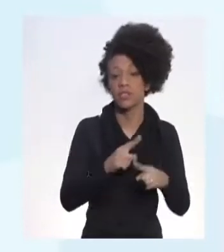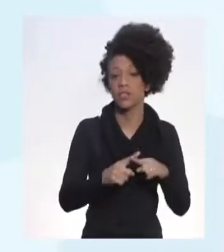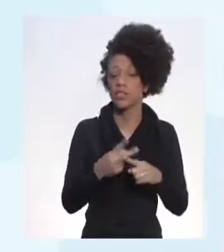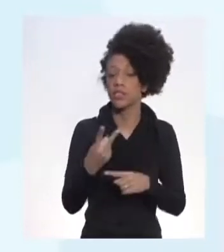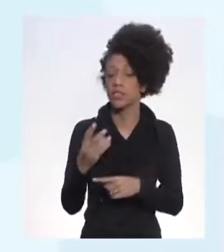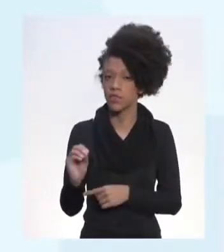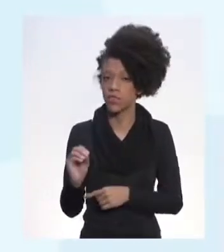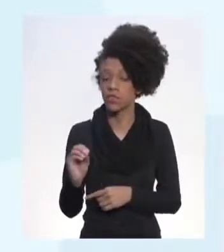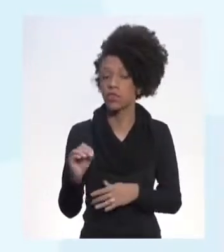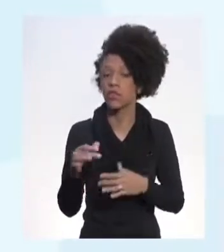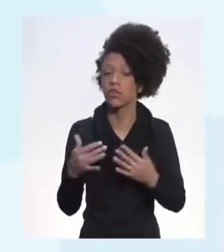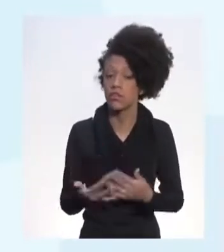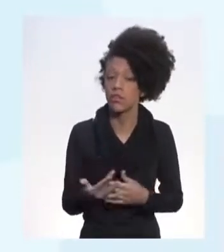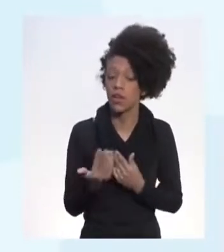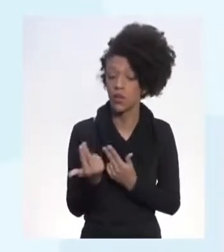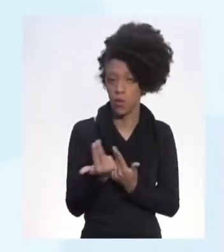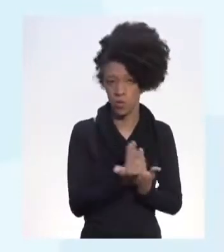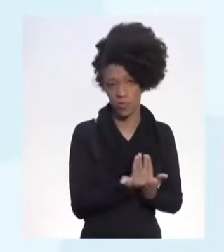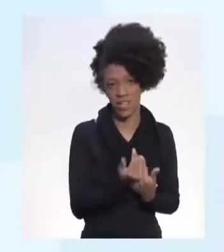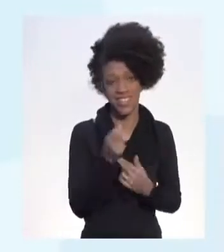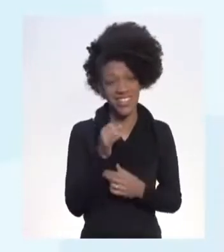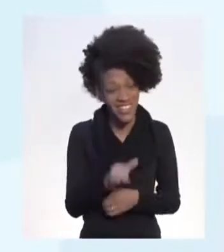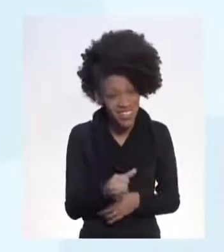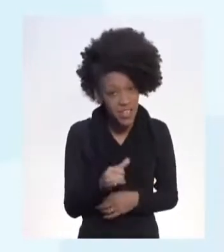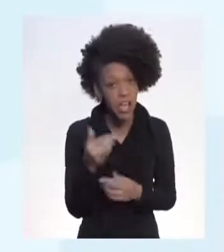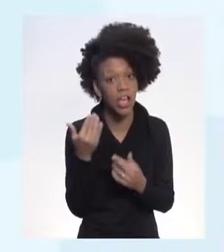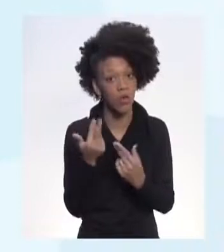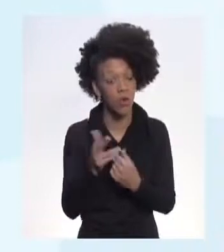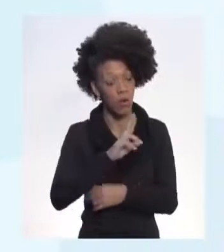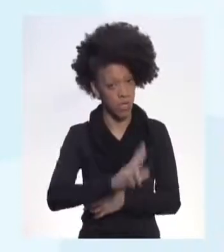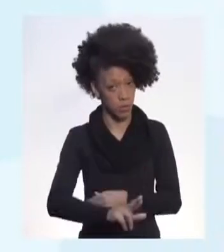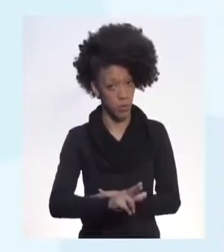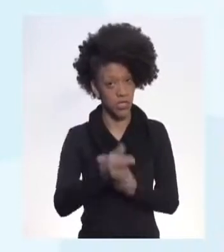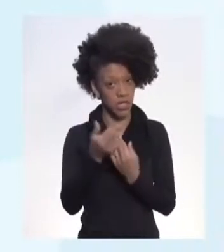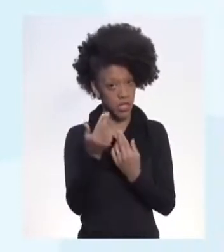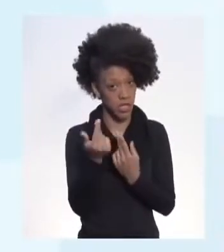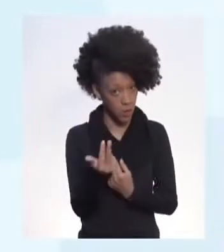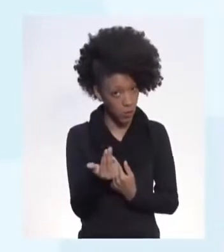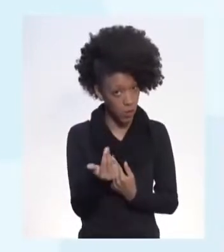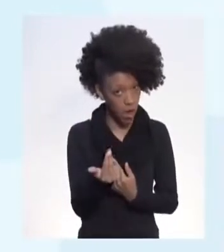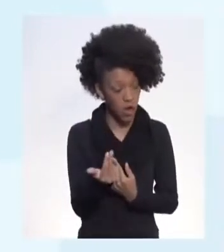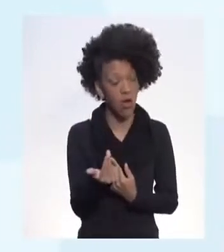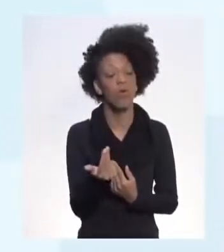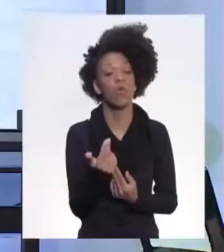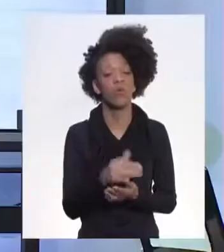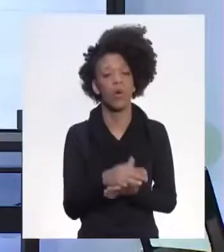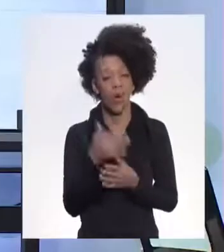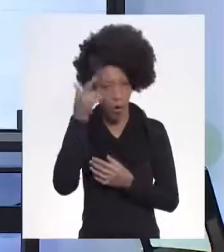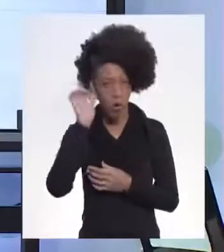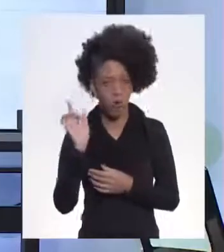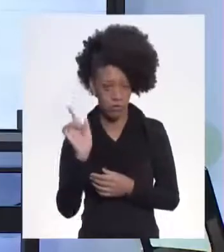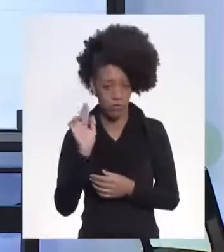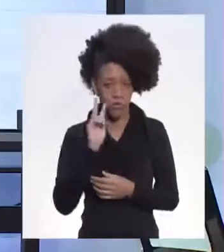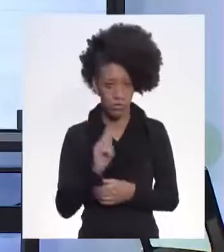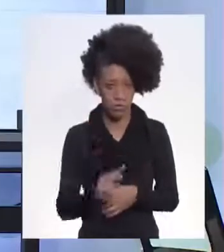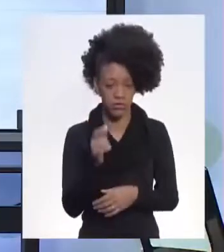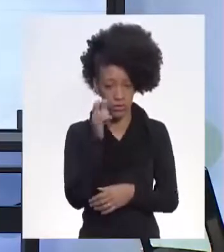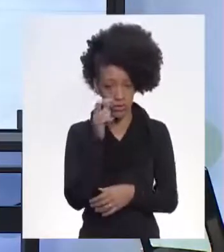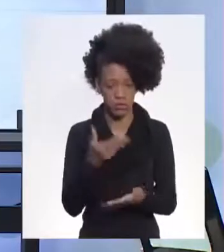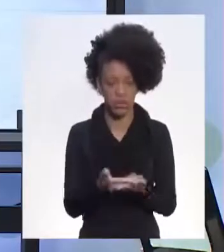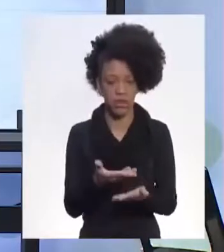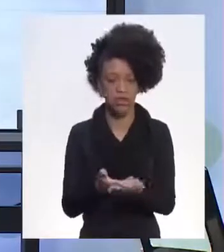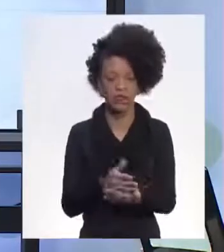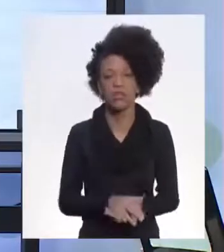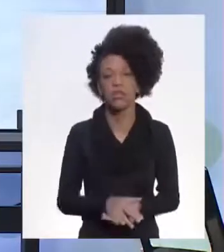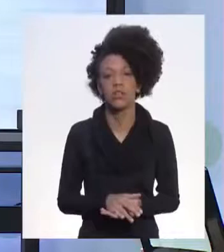que aí, no caso, dá uma igualdade. Se der igual, como nós vimos anteriormente, nós vimos ontem, se no caso